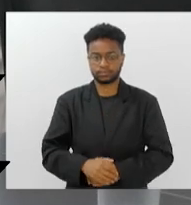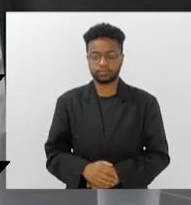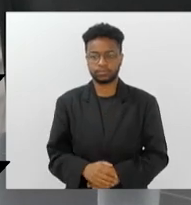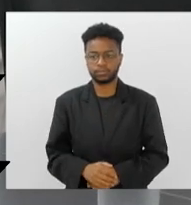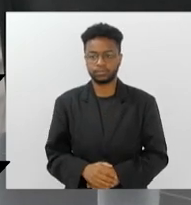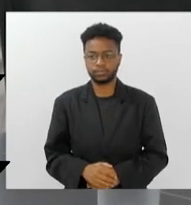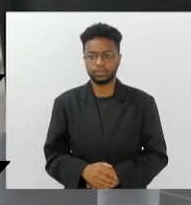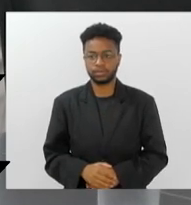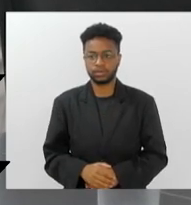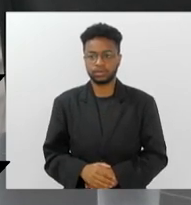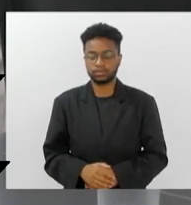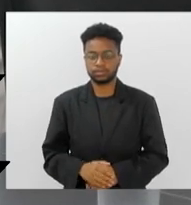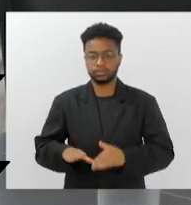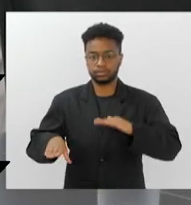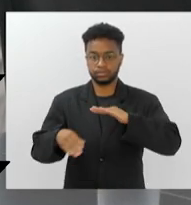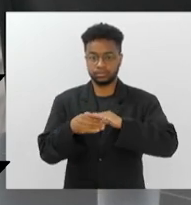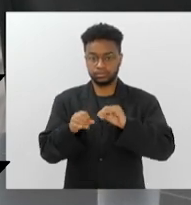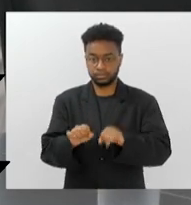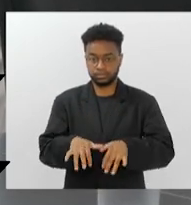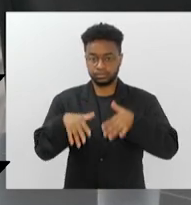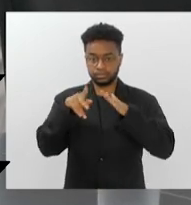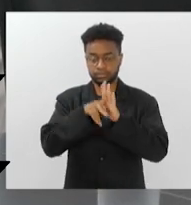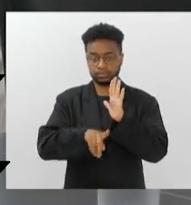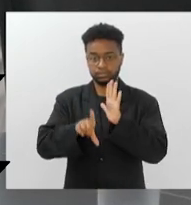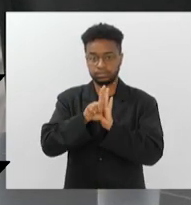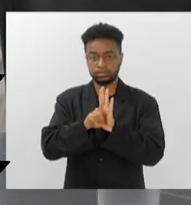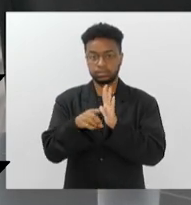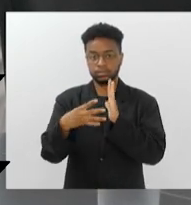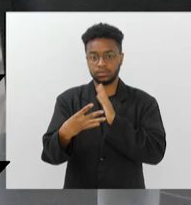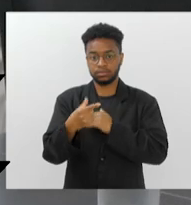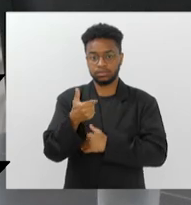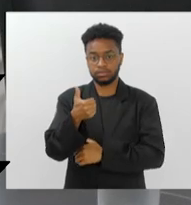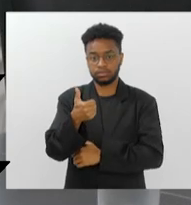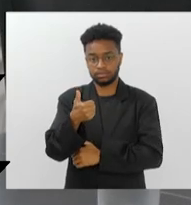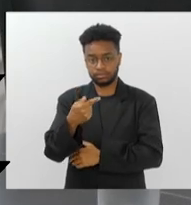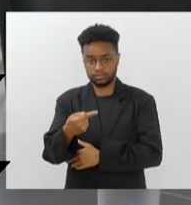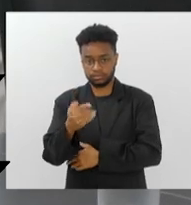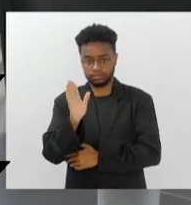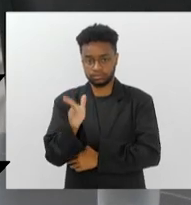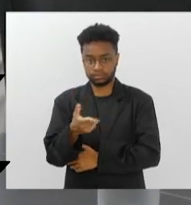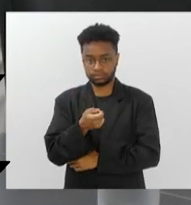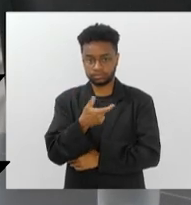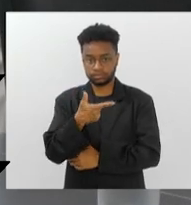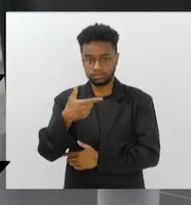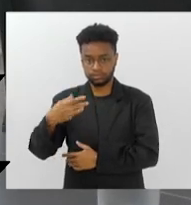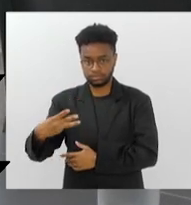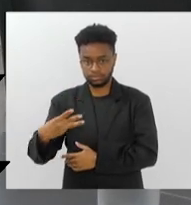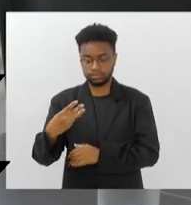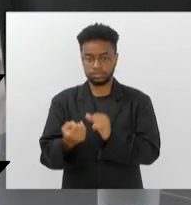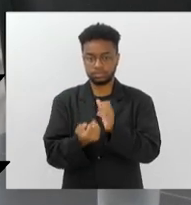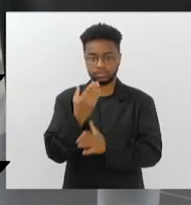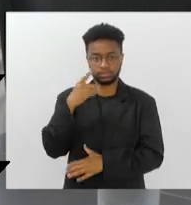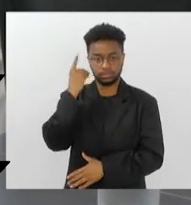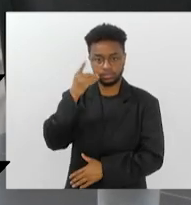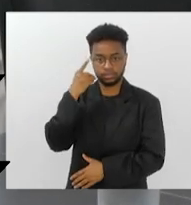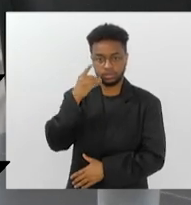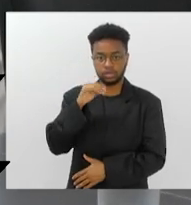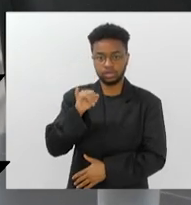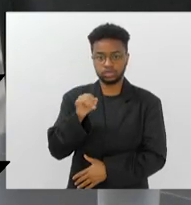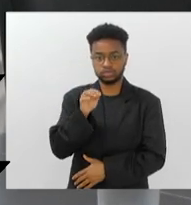aprovado emend de plen projeto de lei 417 de23 de